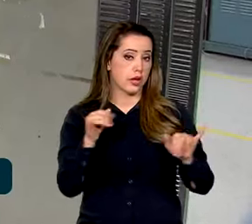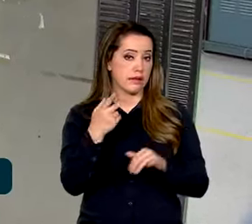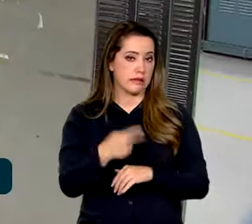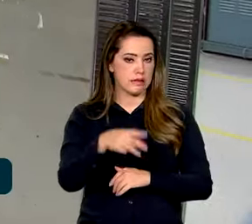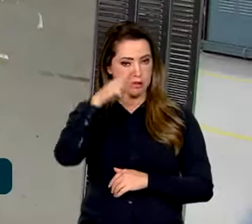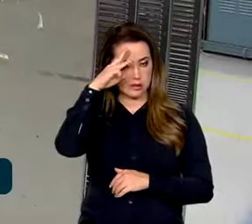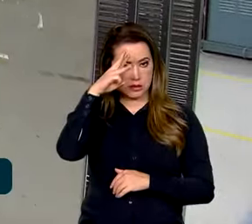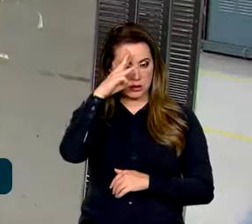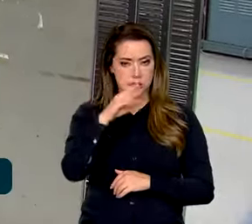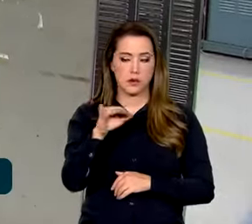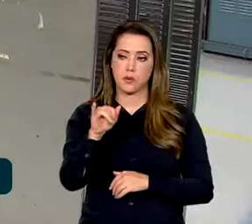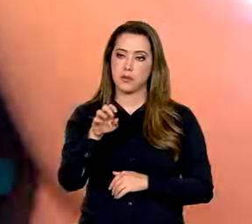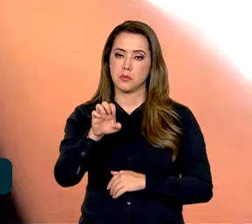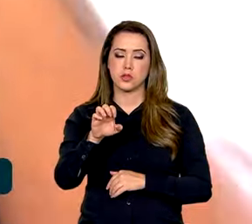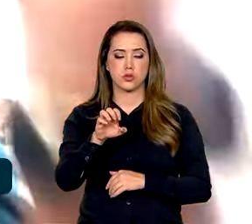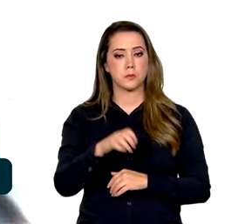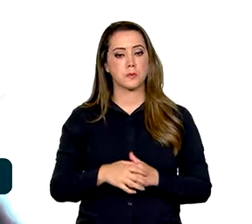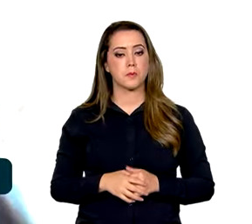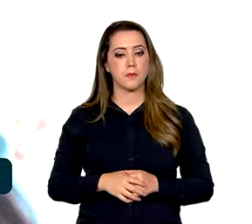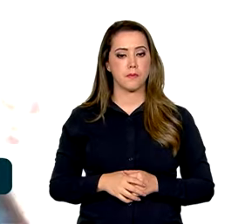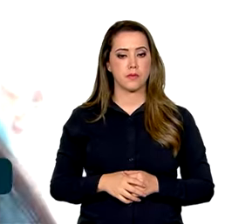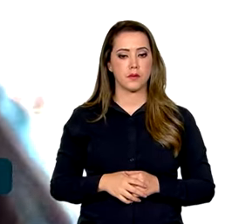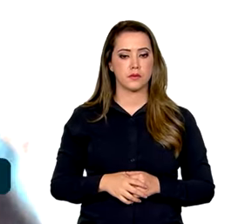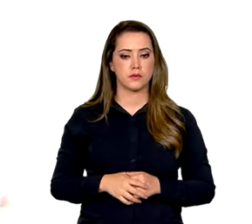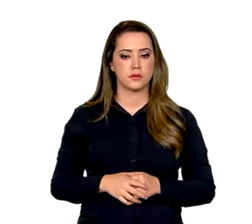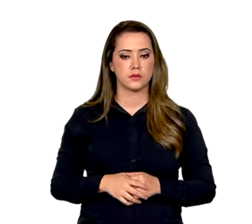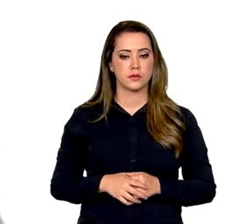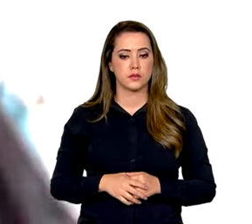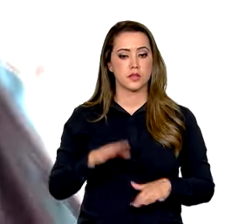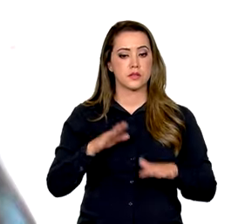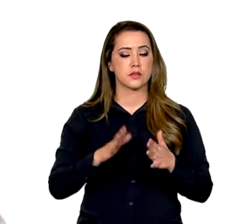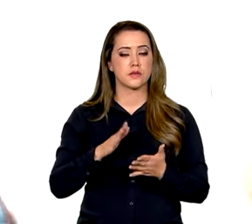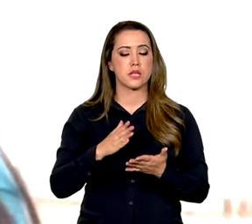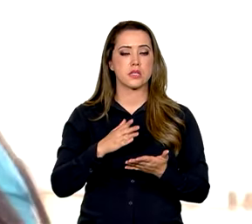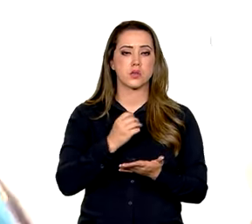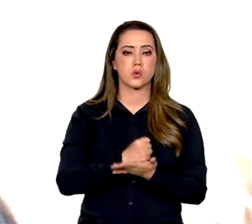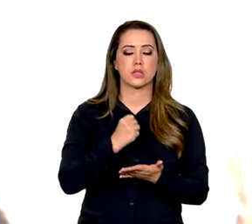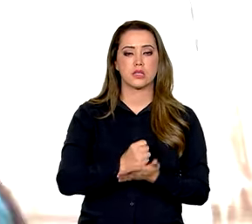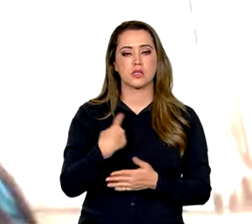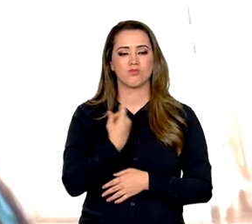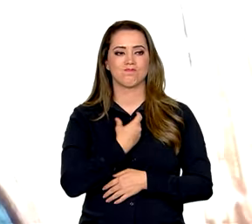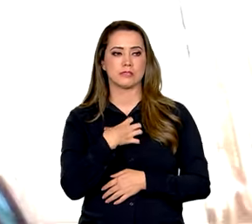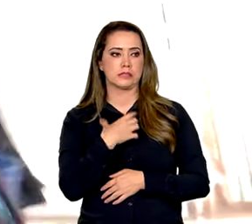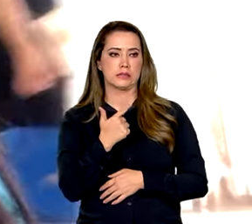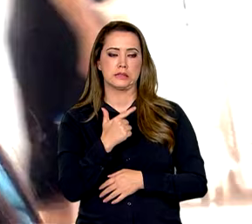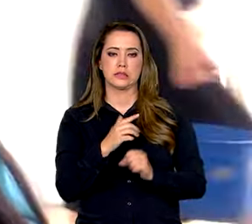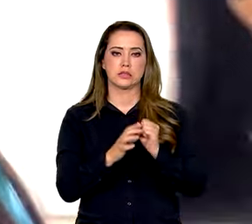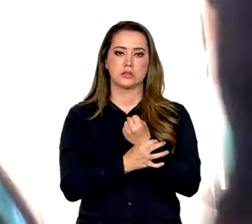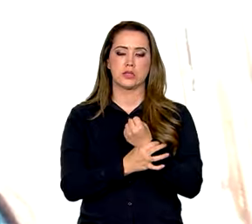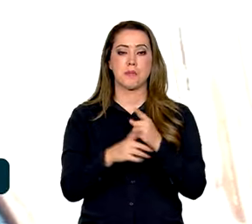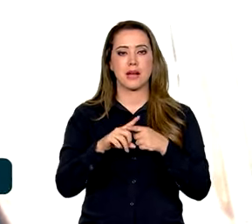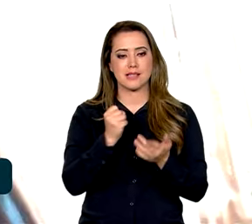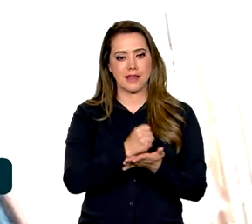nesta terça-feira pelo IBGE. Quando é outro tipo de contratação, a gente fica um pouco insegura. Quando é a carteira assinada, a